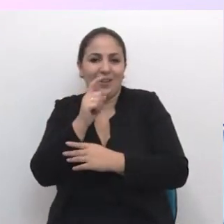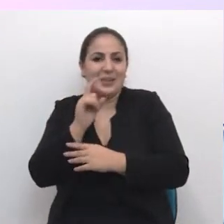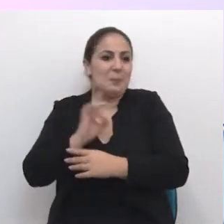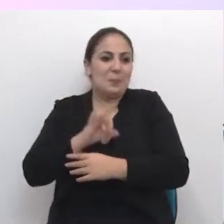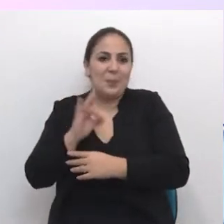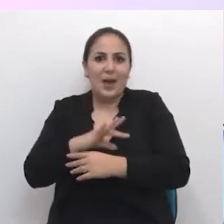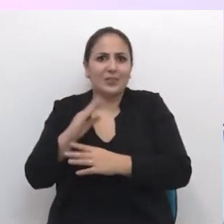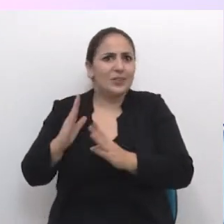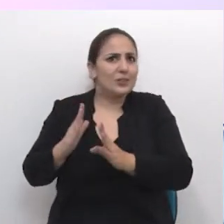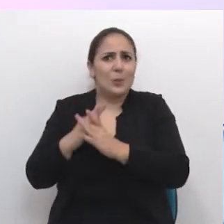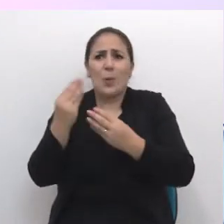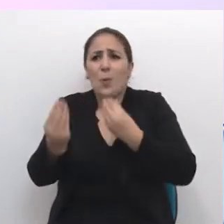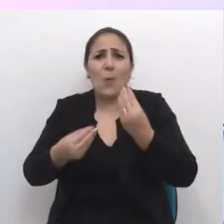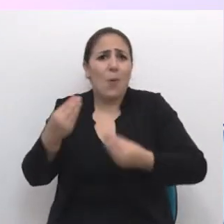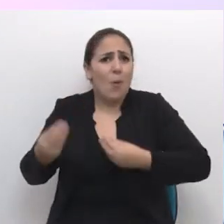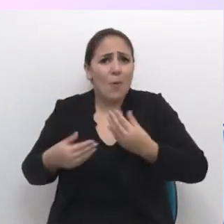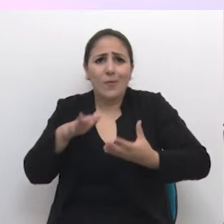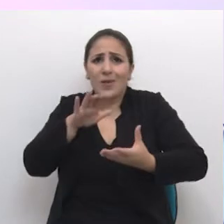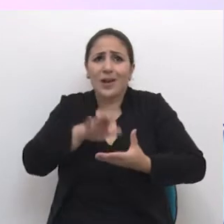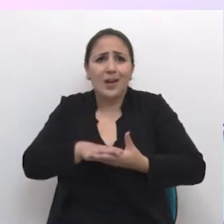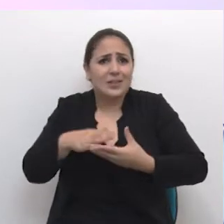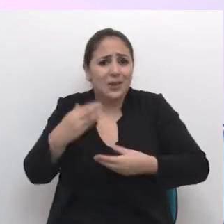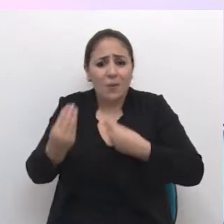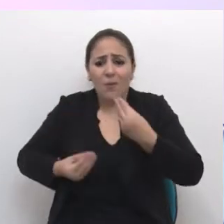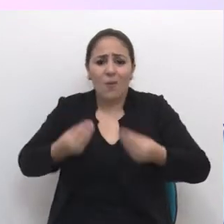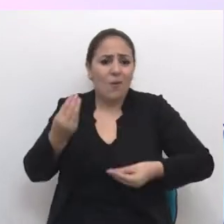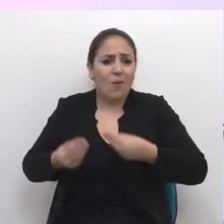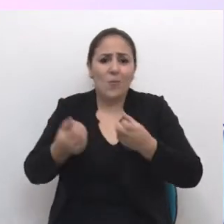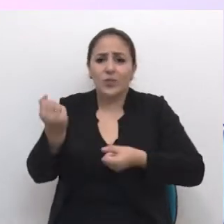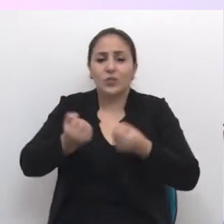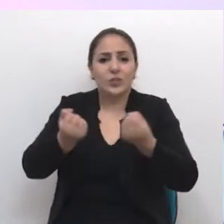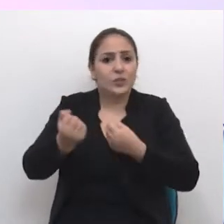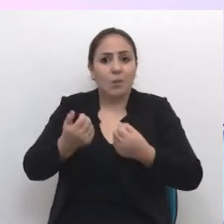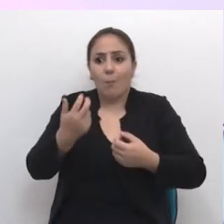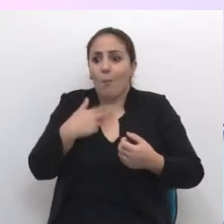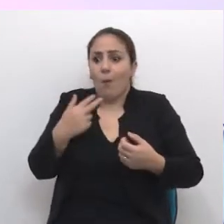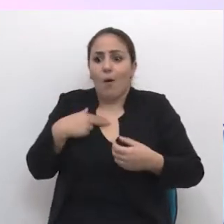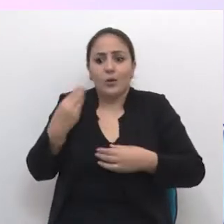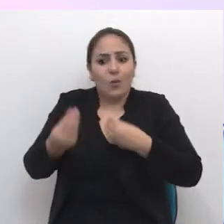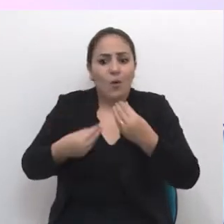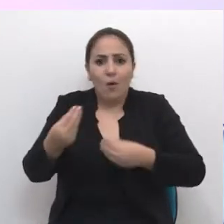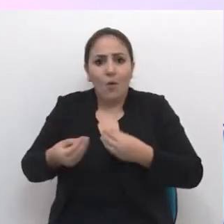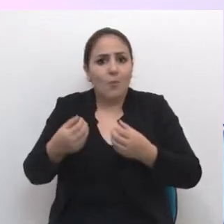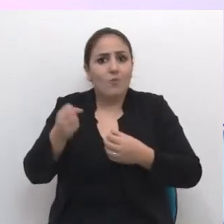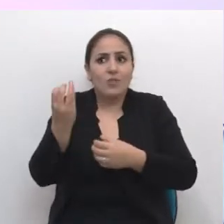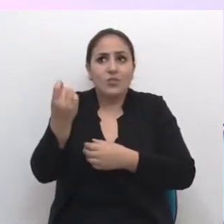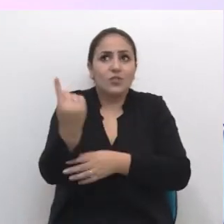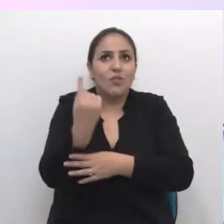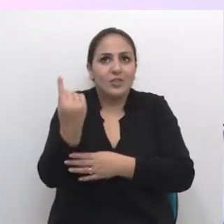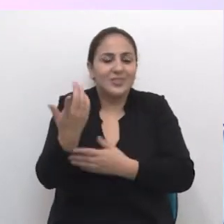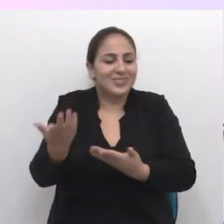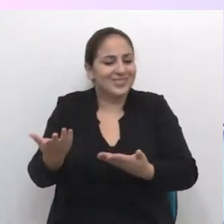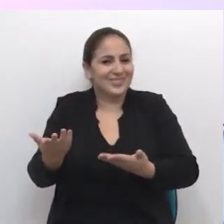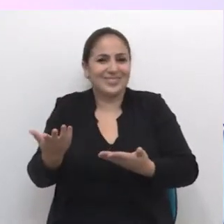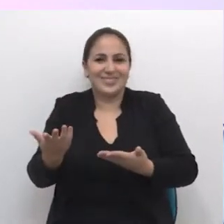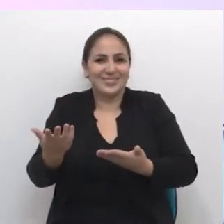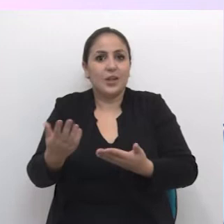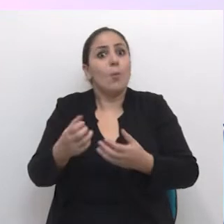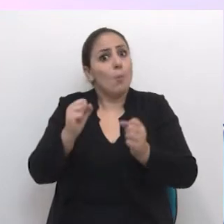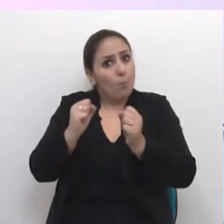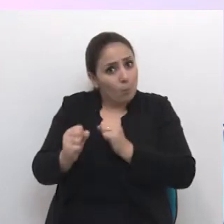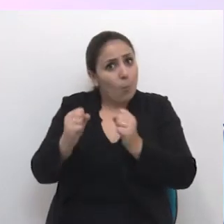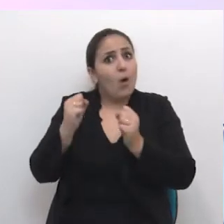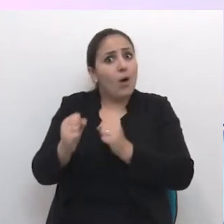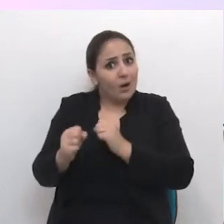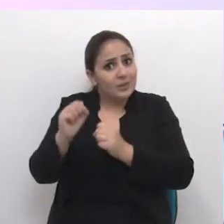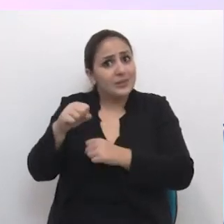de famílias que dizem, como é que ele vai casar, gente, como é que ele vai dirigir, não posso? Como é que ele vai viajar sozinho? Então, é